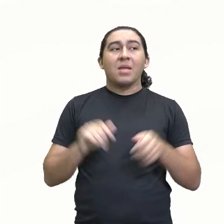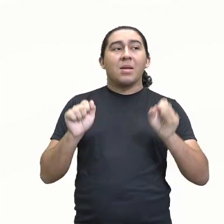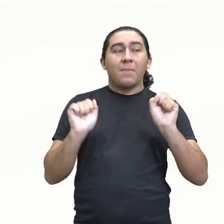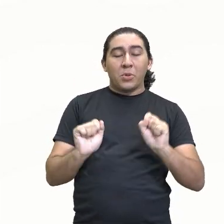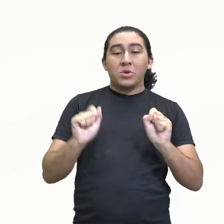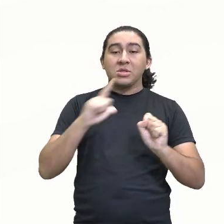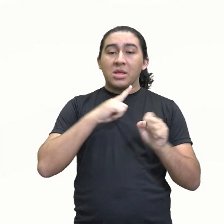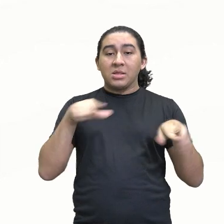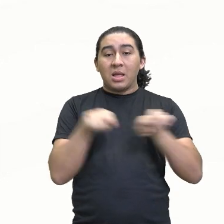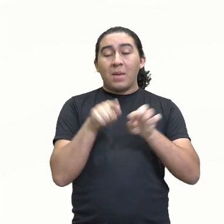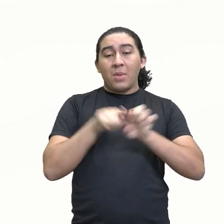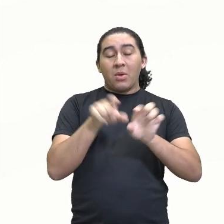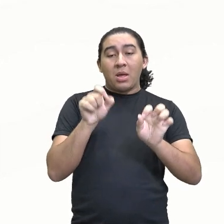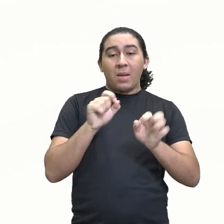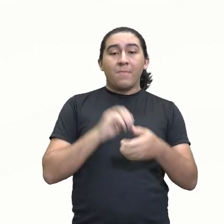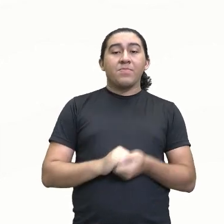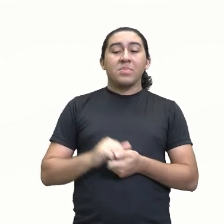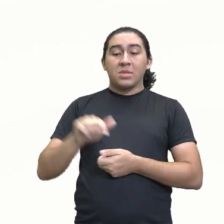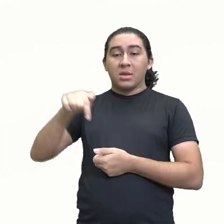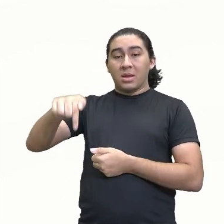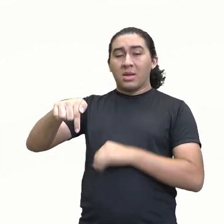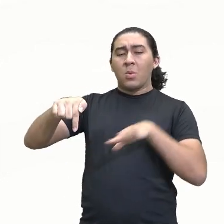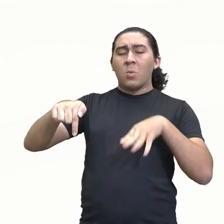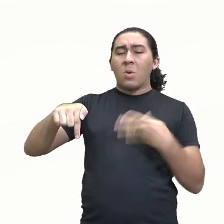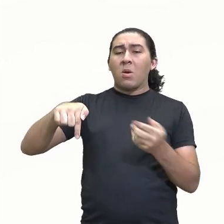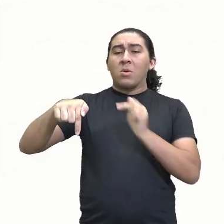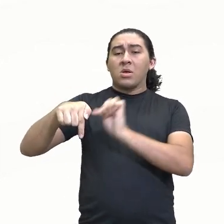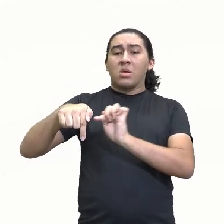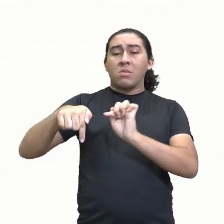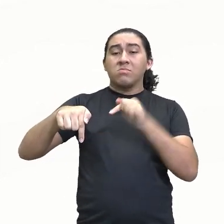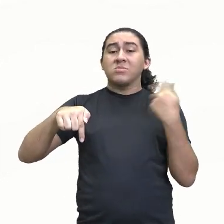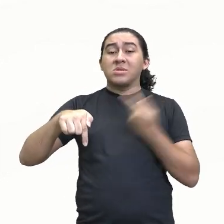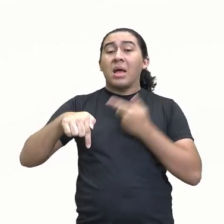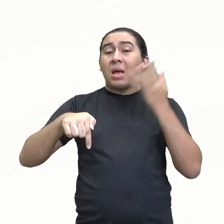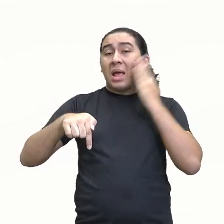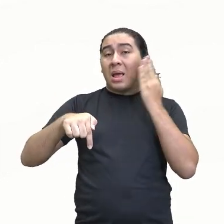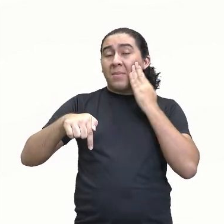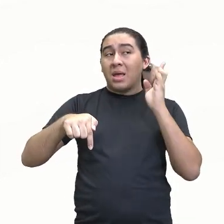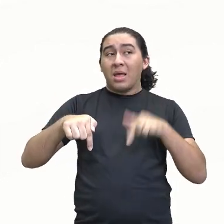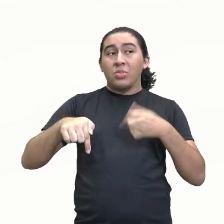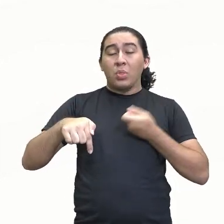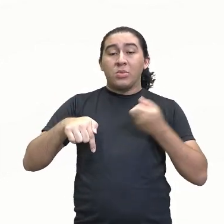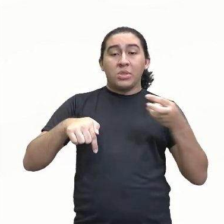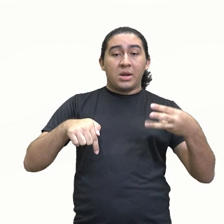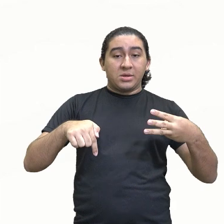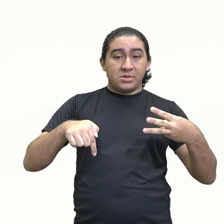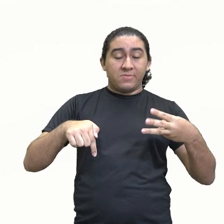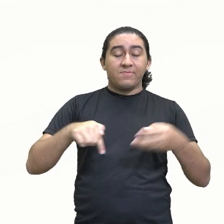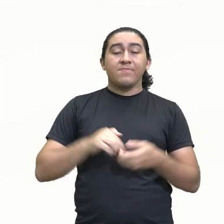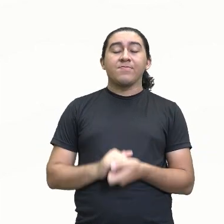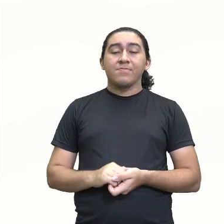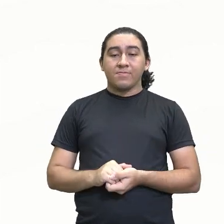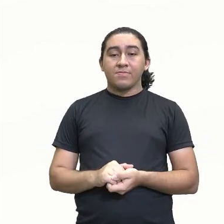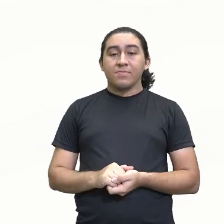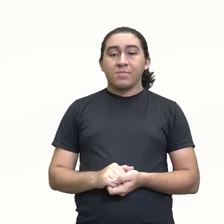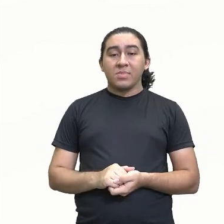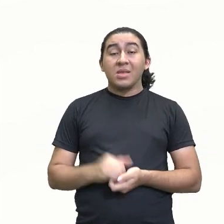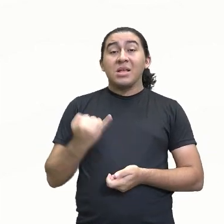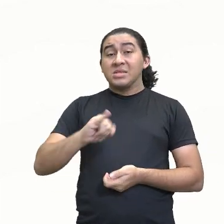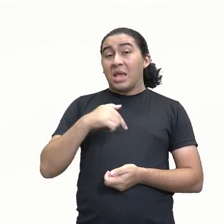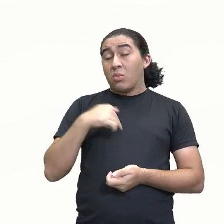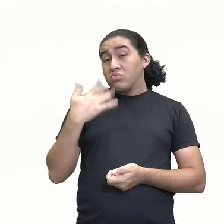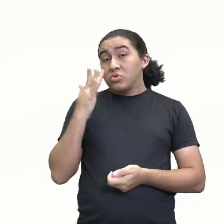razão. E qual é a razão dessa PG? Nós sabemos. A razão é igual a 3. Como eu faço se eu não soubesse